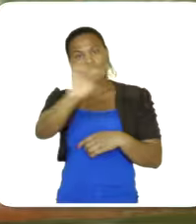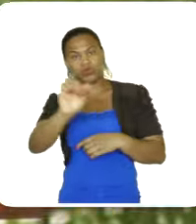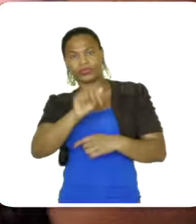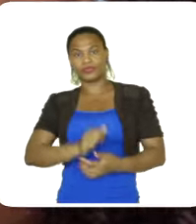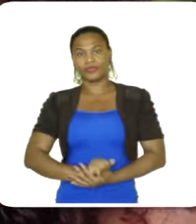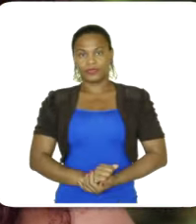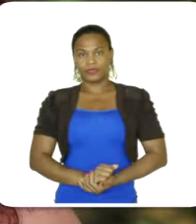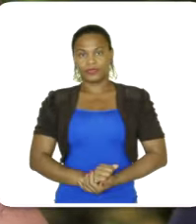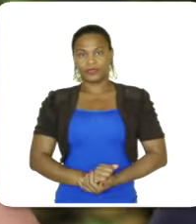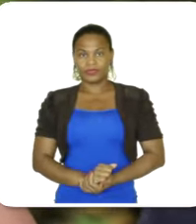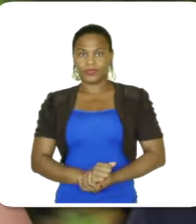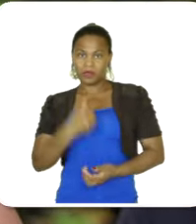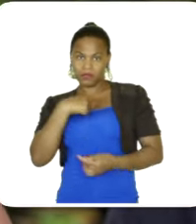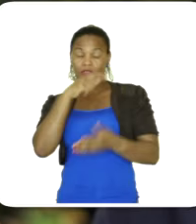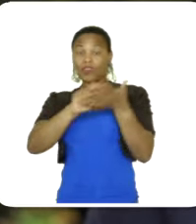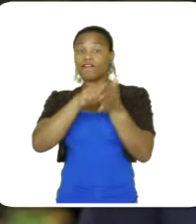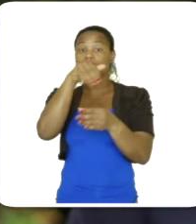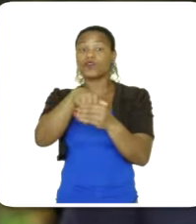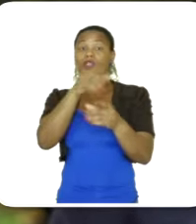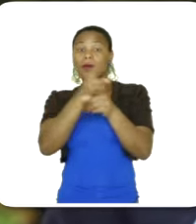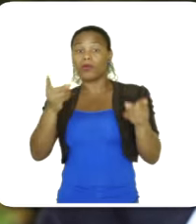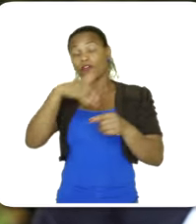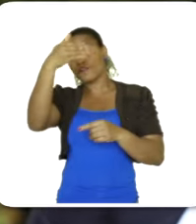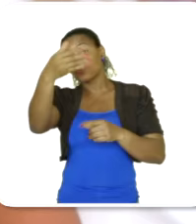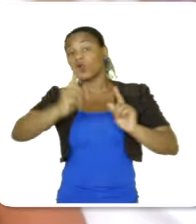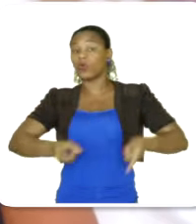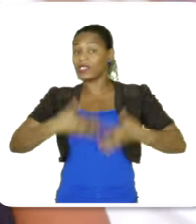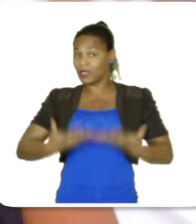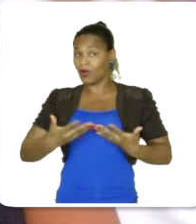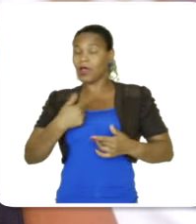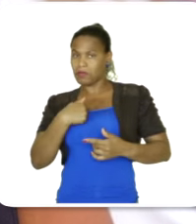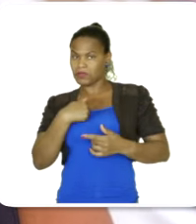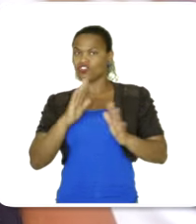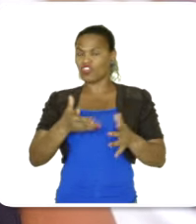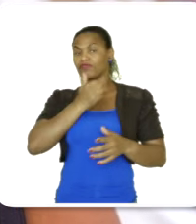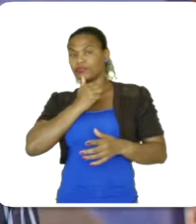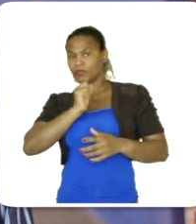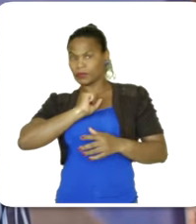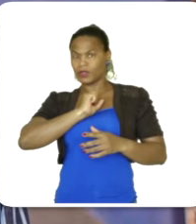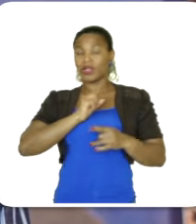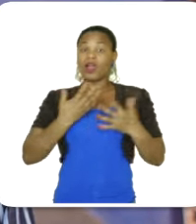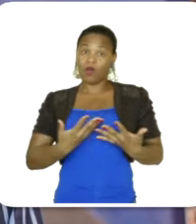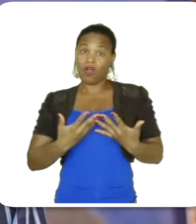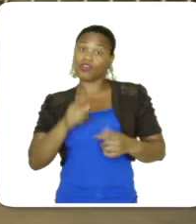outros. A mim está a votar para o futuro da começa a gosse. Mijam também a decisão.